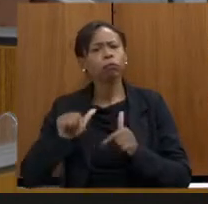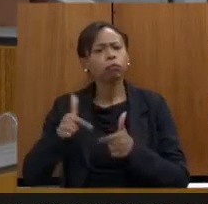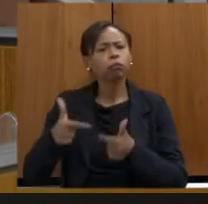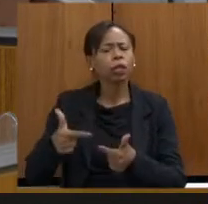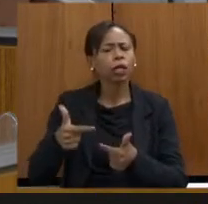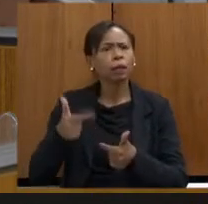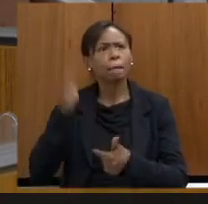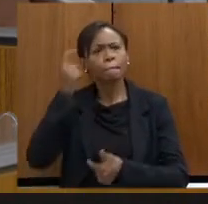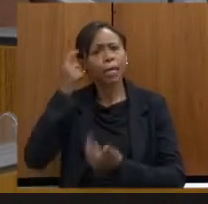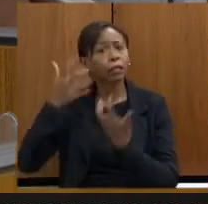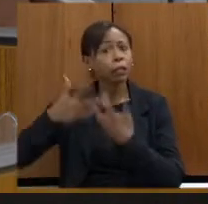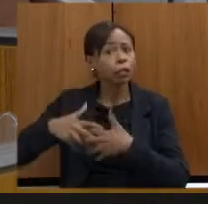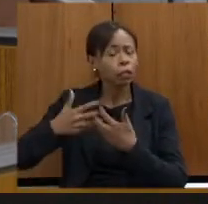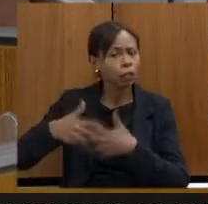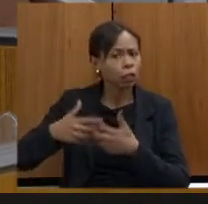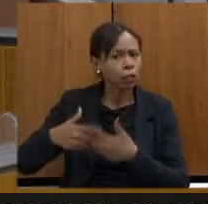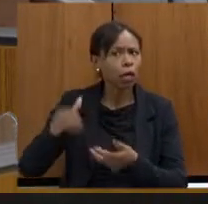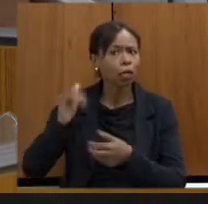sendo pensadas para